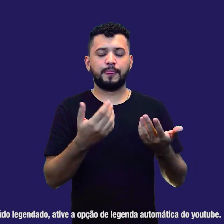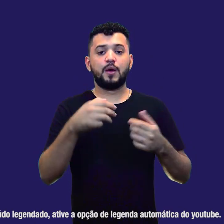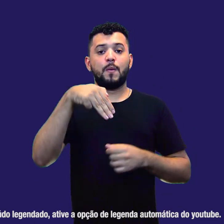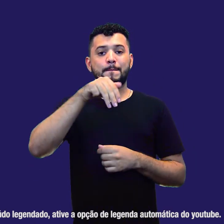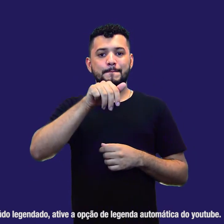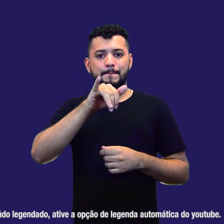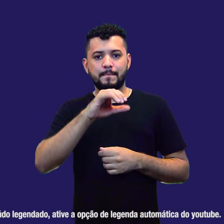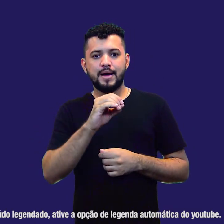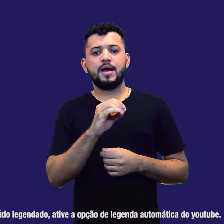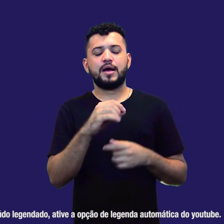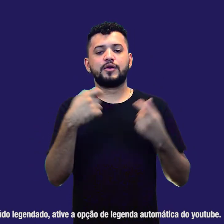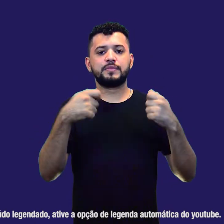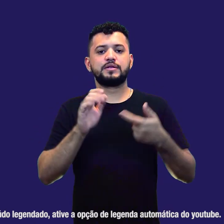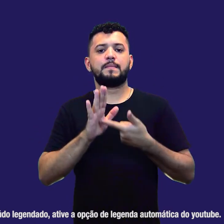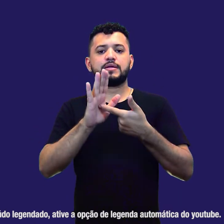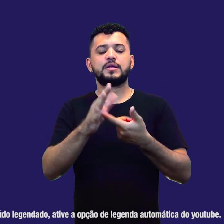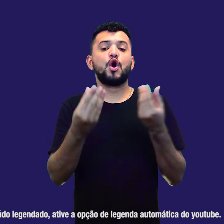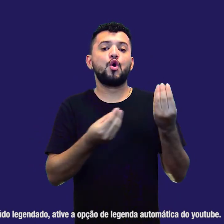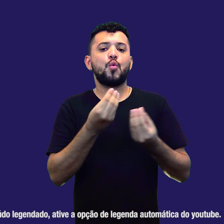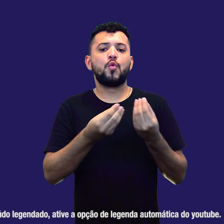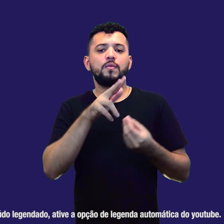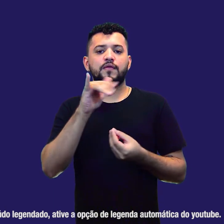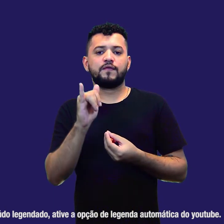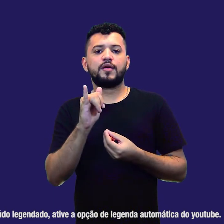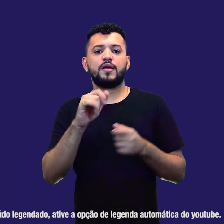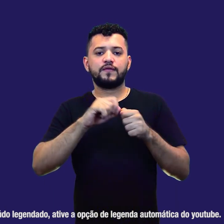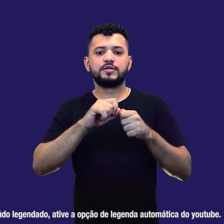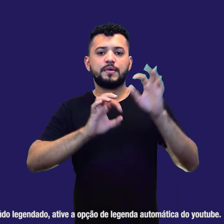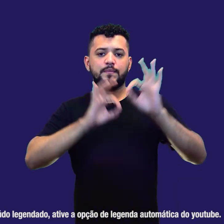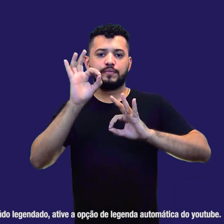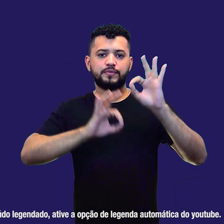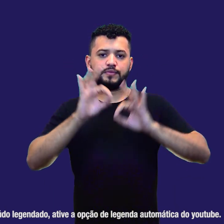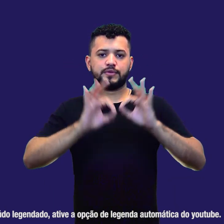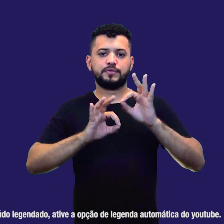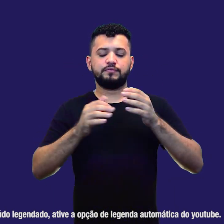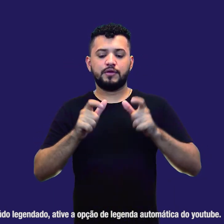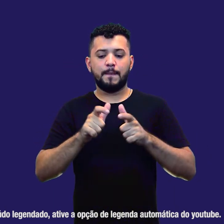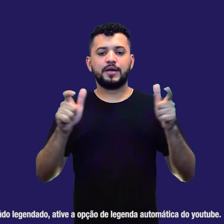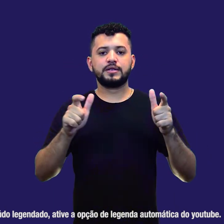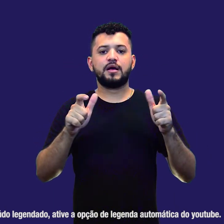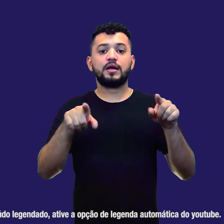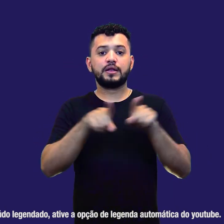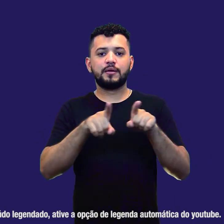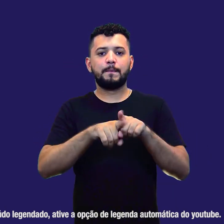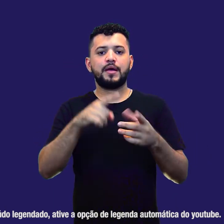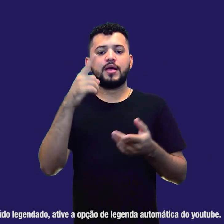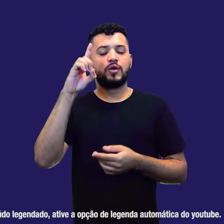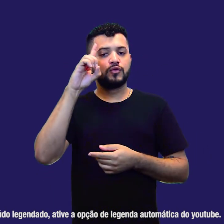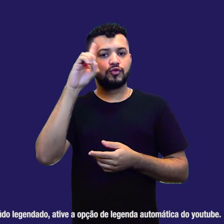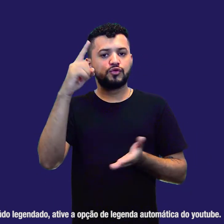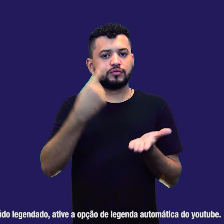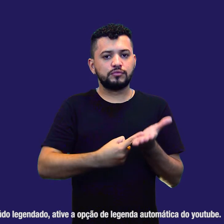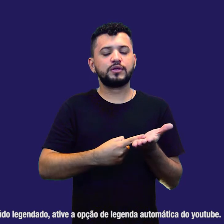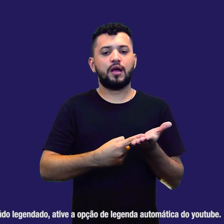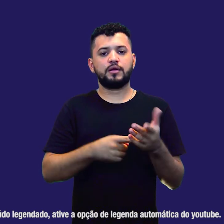que apresentar como vai funcionar esse plano de ampliação e os prazos que eles vão ter. Então, a gente vai